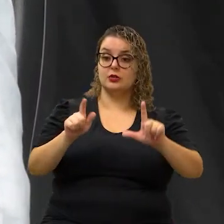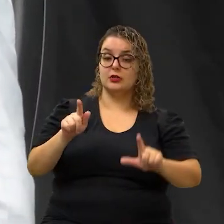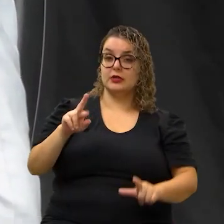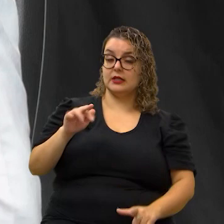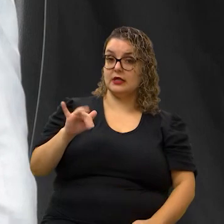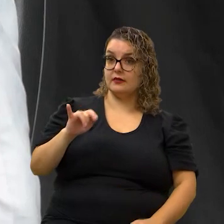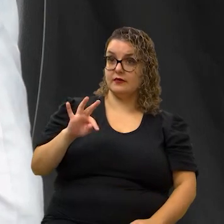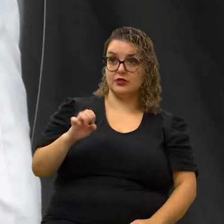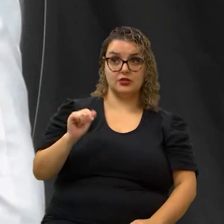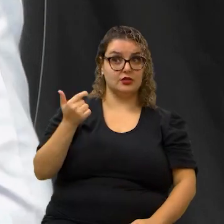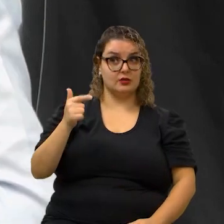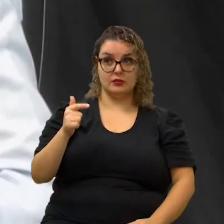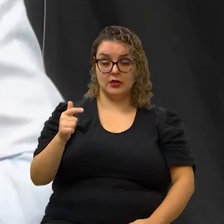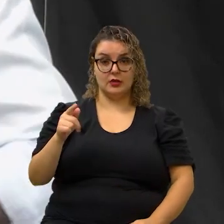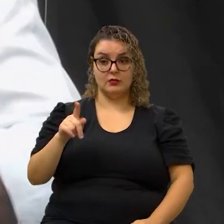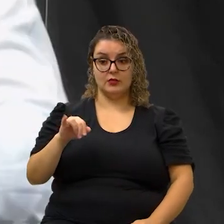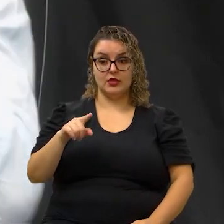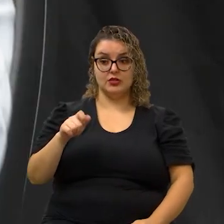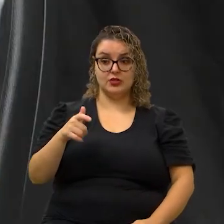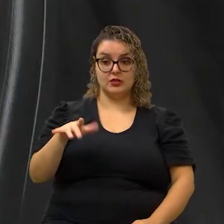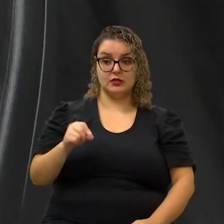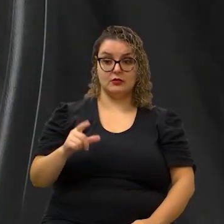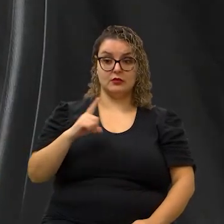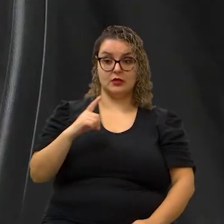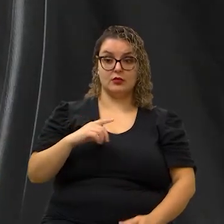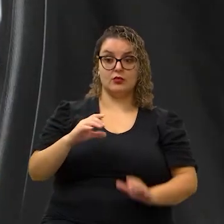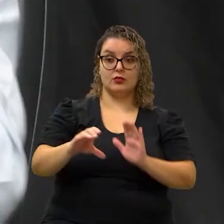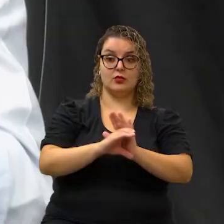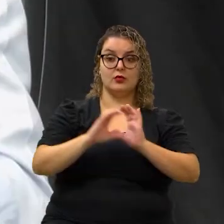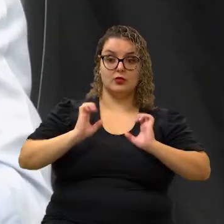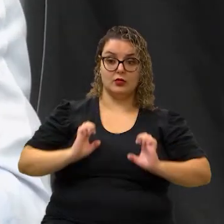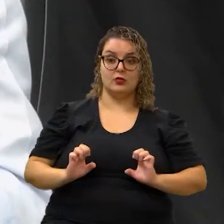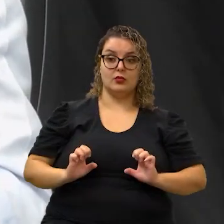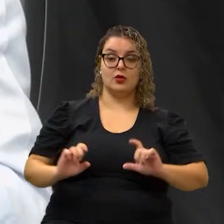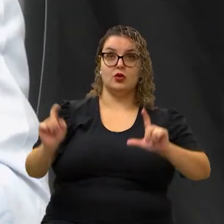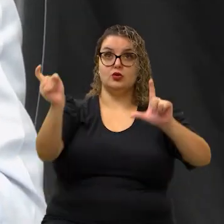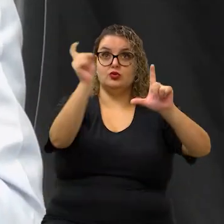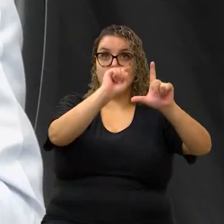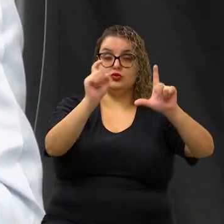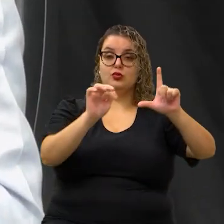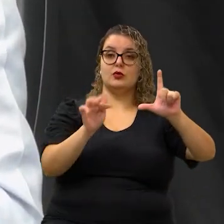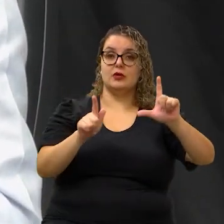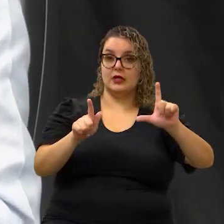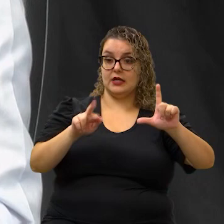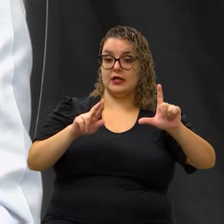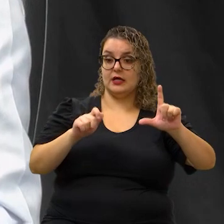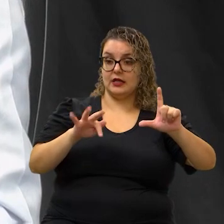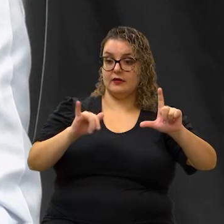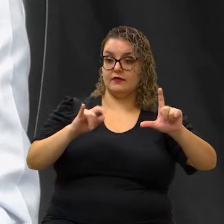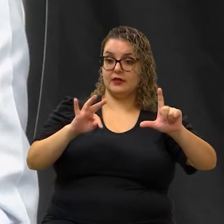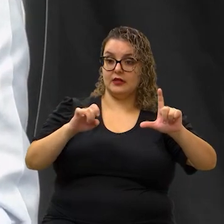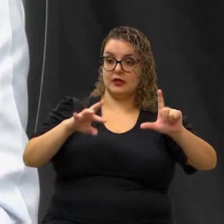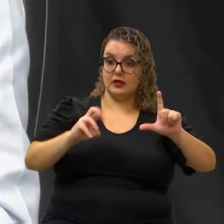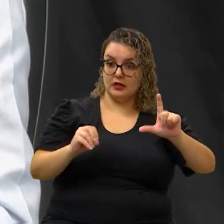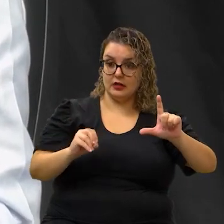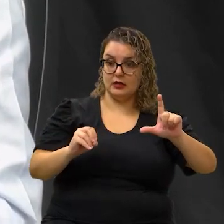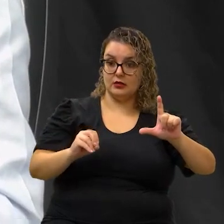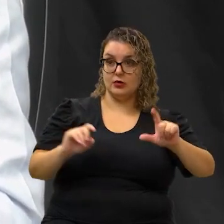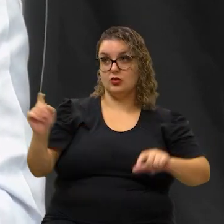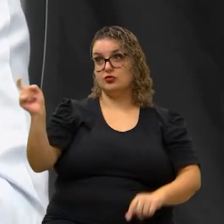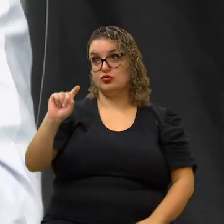tem grafite não tem pichação. Até porque existe um código de ética entre o grafiteiro e o